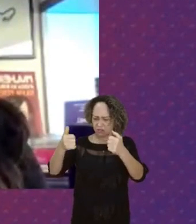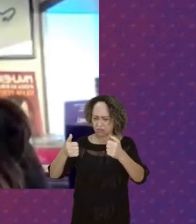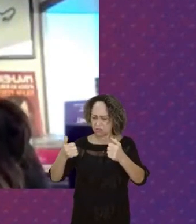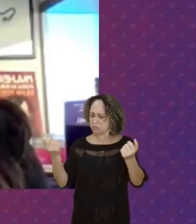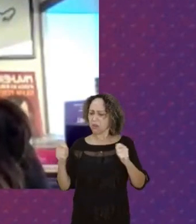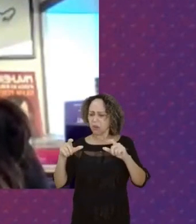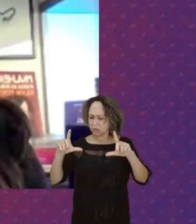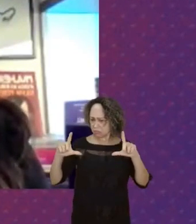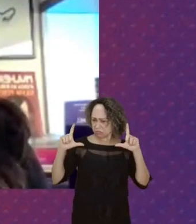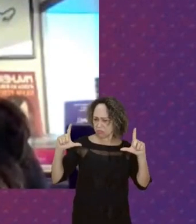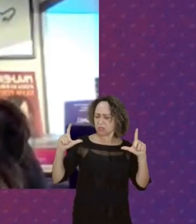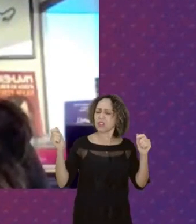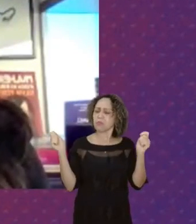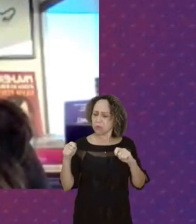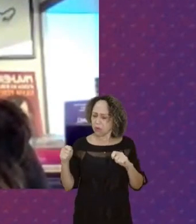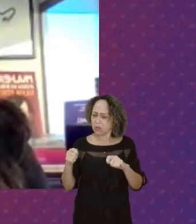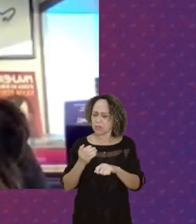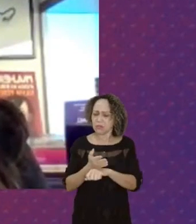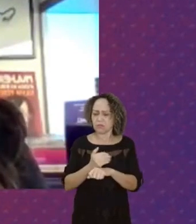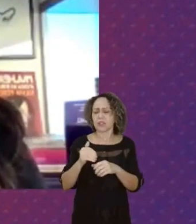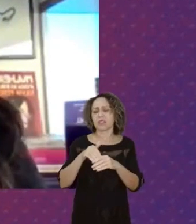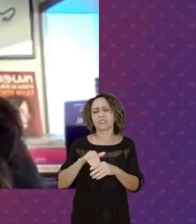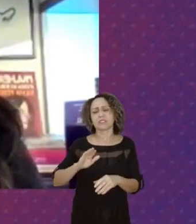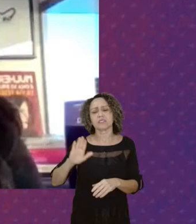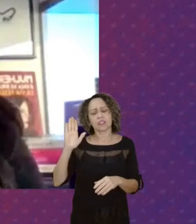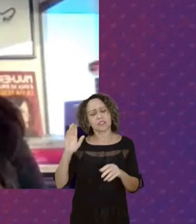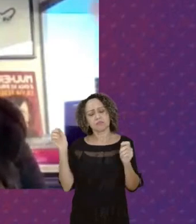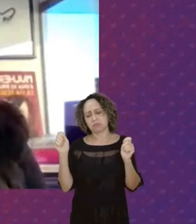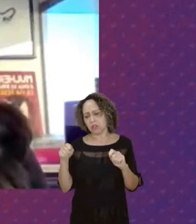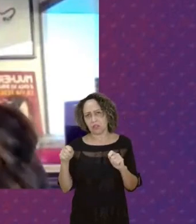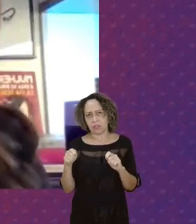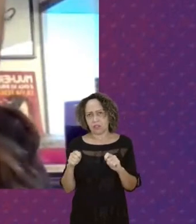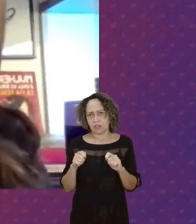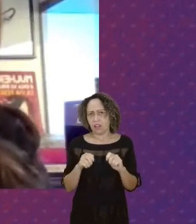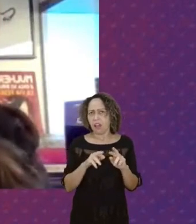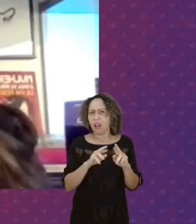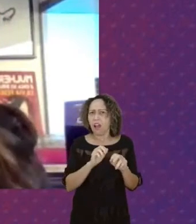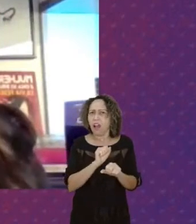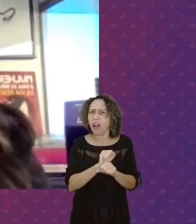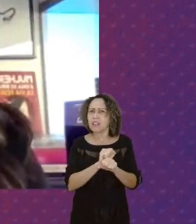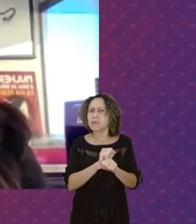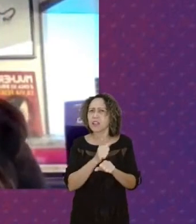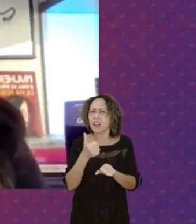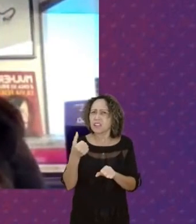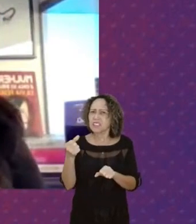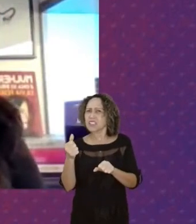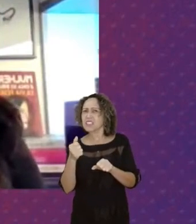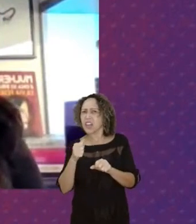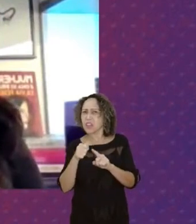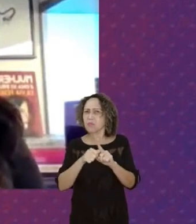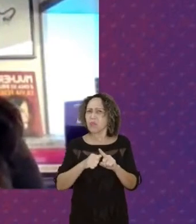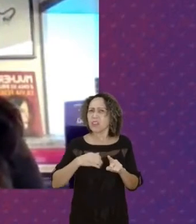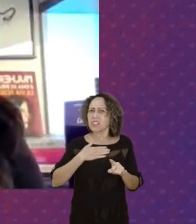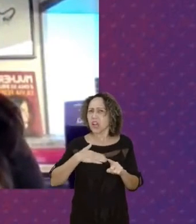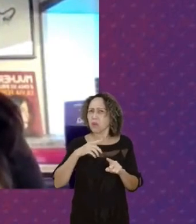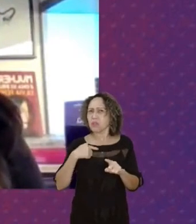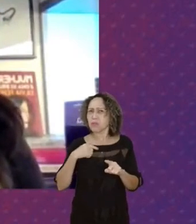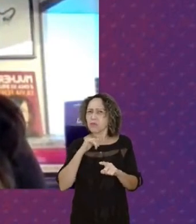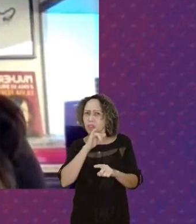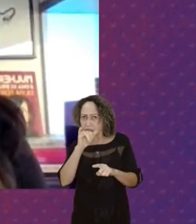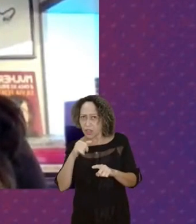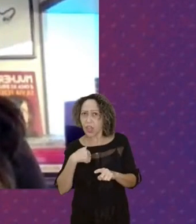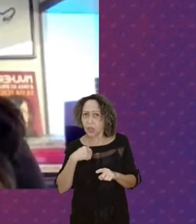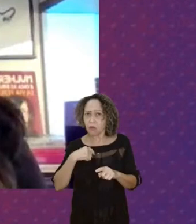como pré-candidata desde já, né? Não precisa esperar só dia 16 de agosto para dizer que você vai disputar